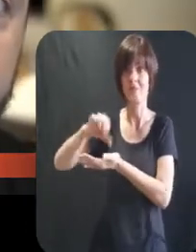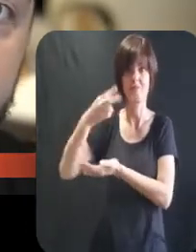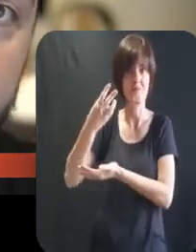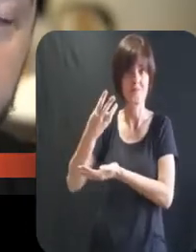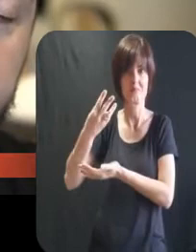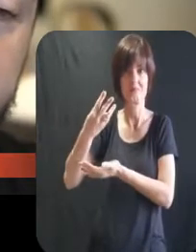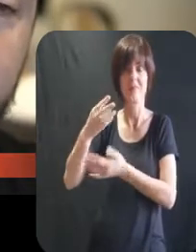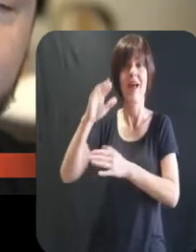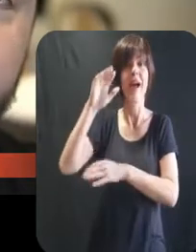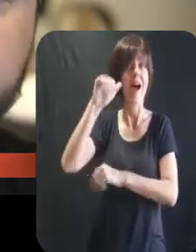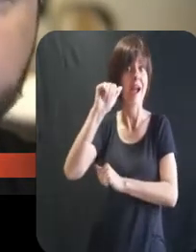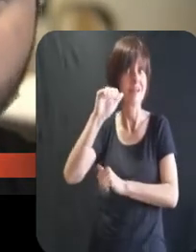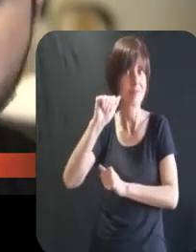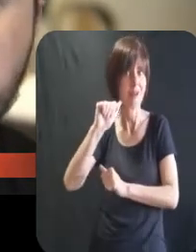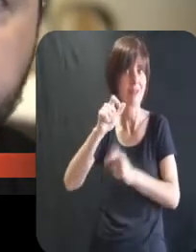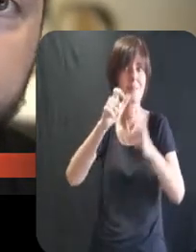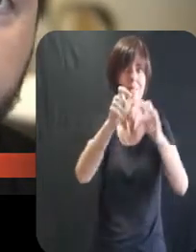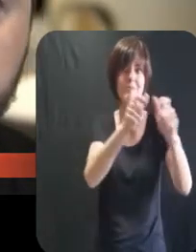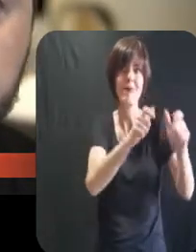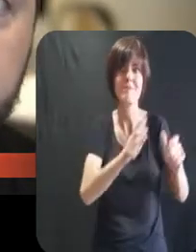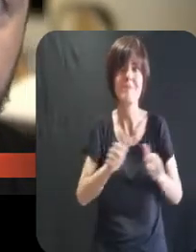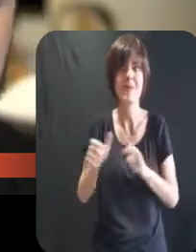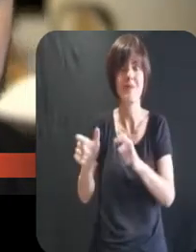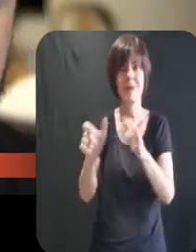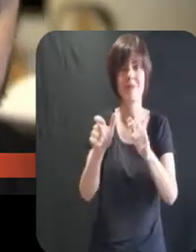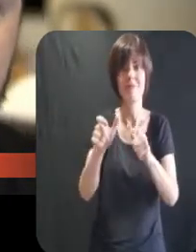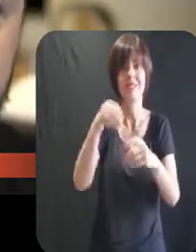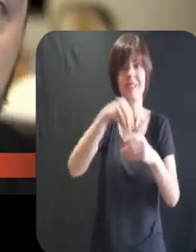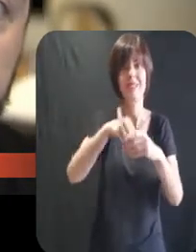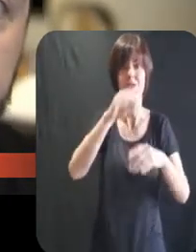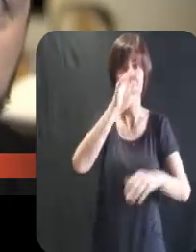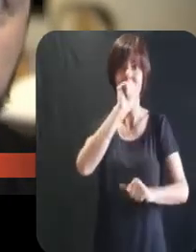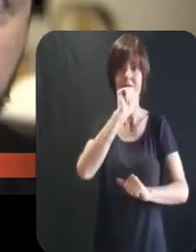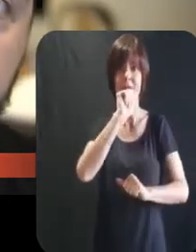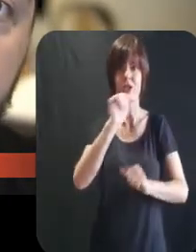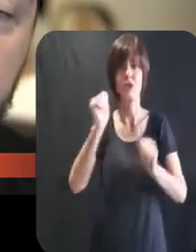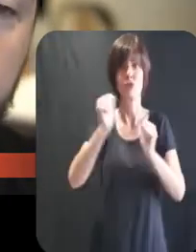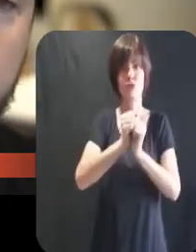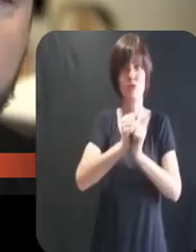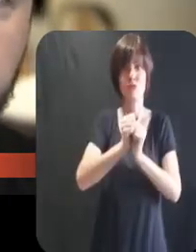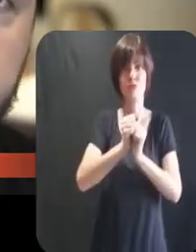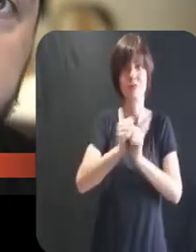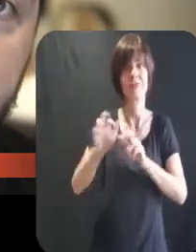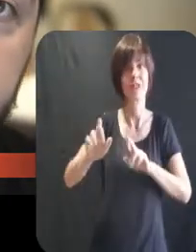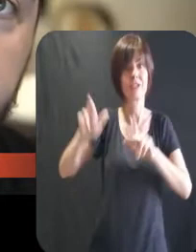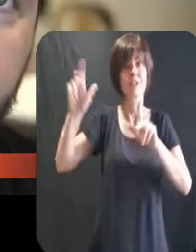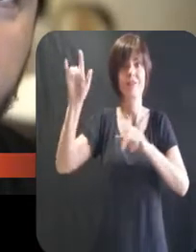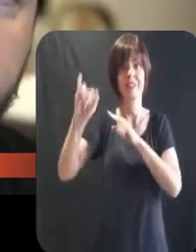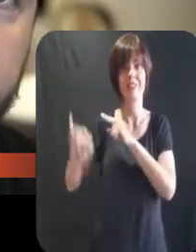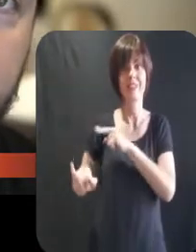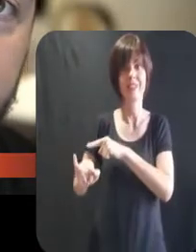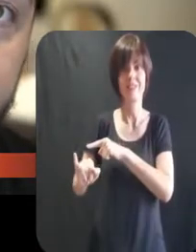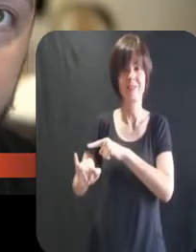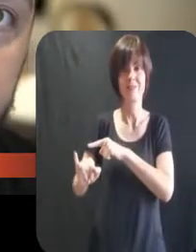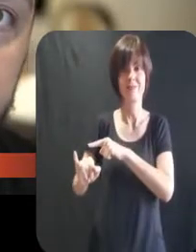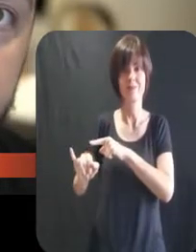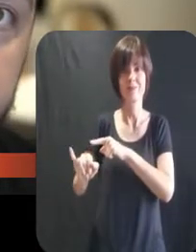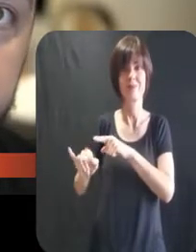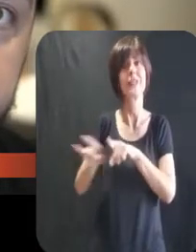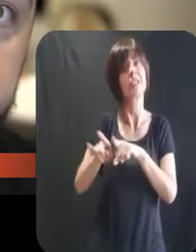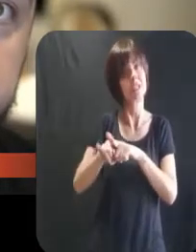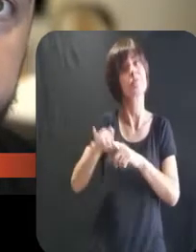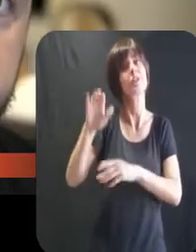ela vai crescer mais rápido e ela vai ter 1, 2, 3 Itálias acontecendo dentro dela ao mesmo tempo, até lá na